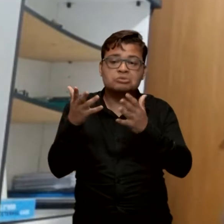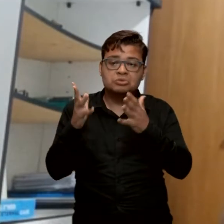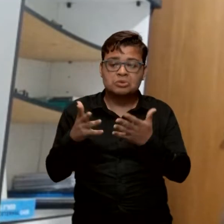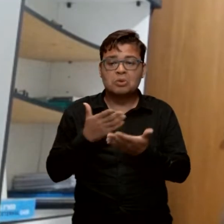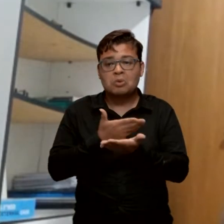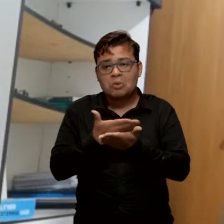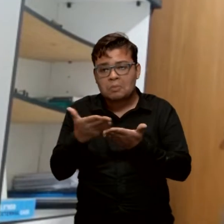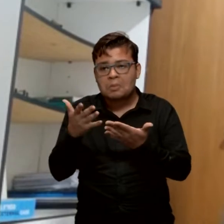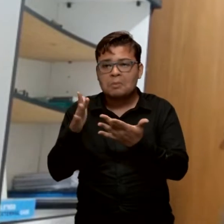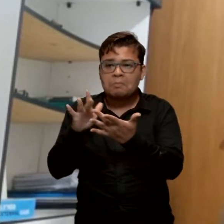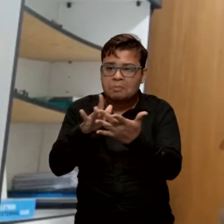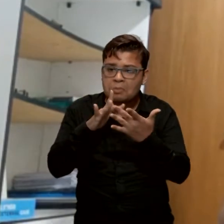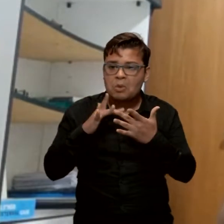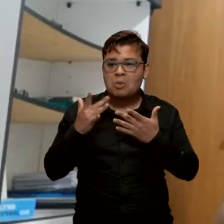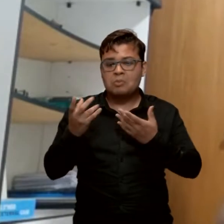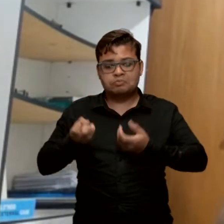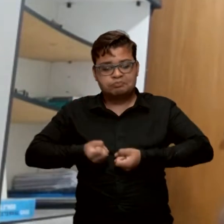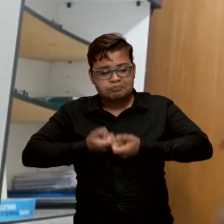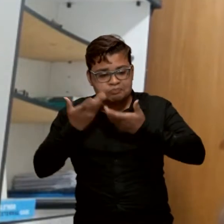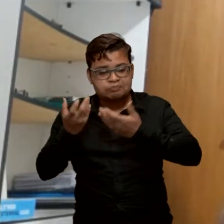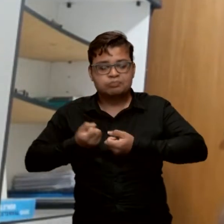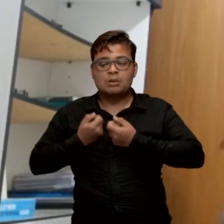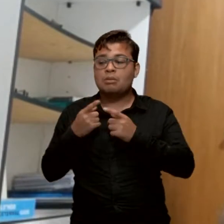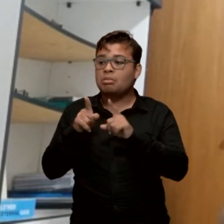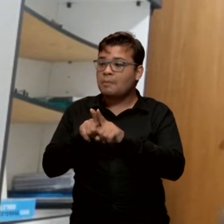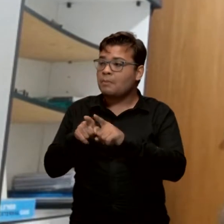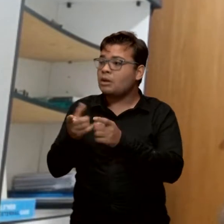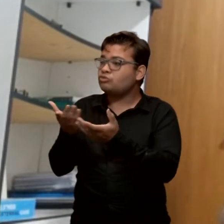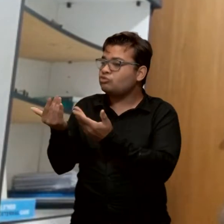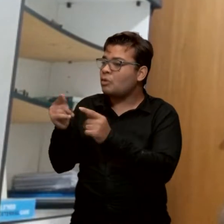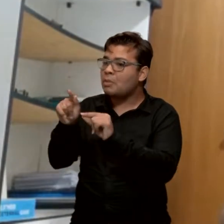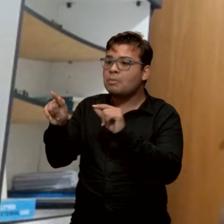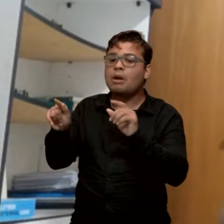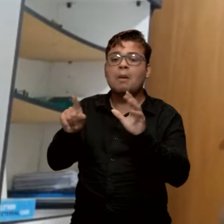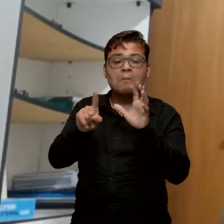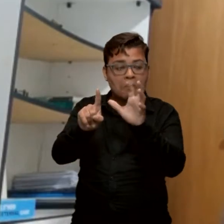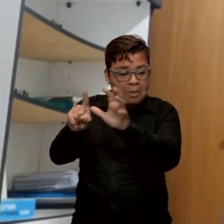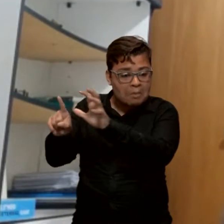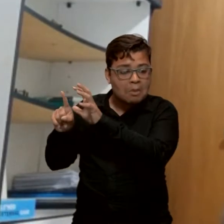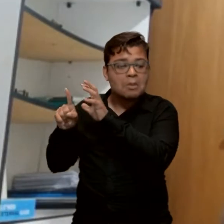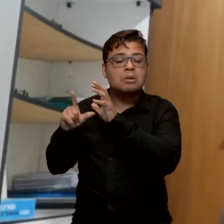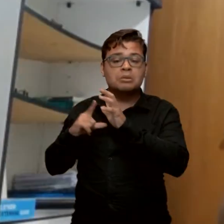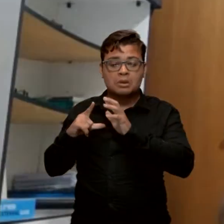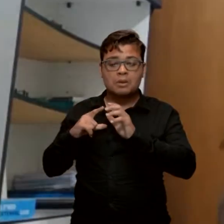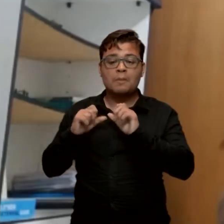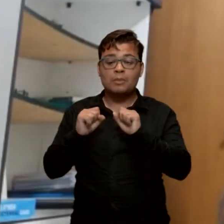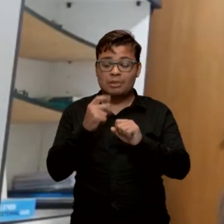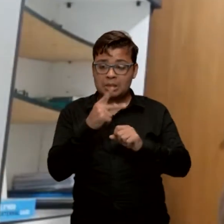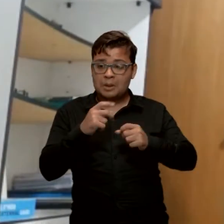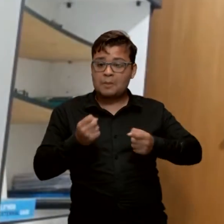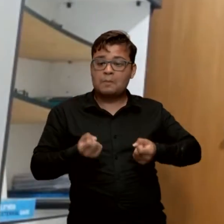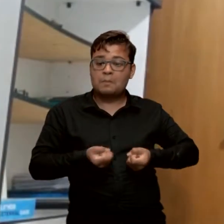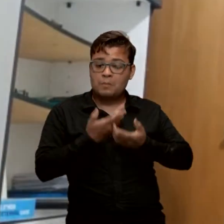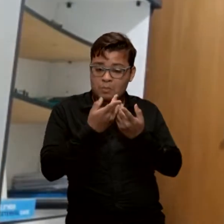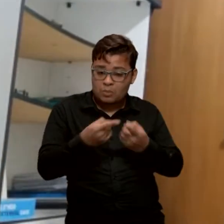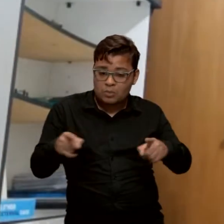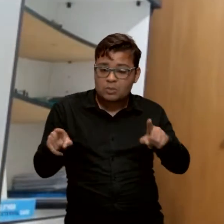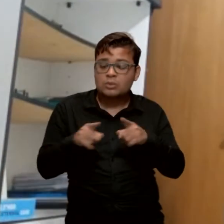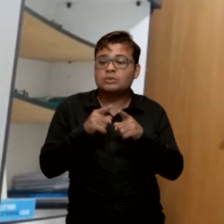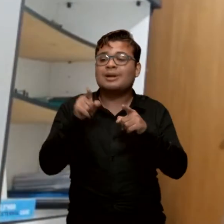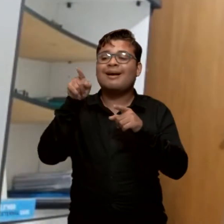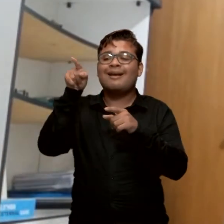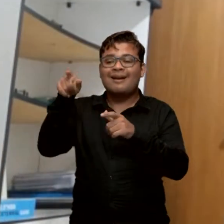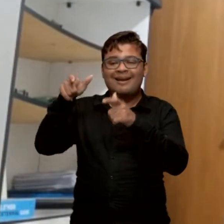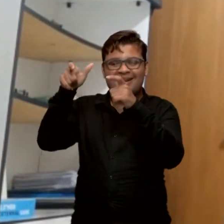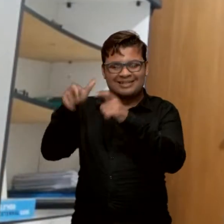está produzindo mais, já está influenciando outros adolescentes, e daqui a pouco a própria música dele está tocando lá dentro do alojamento dele para